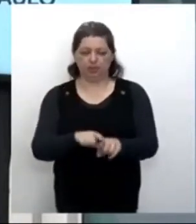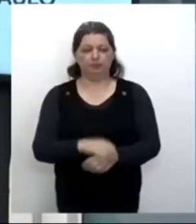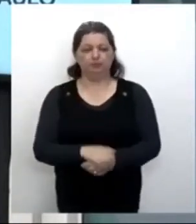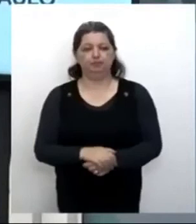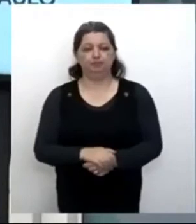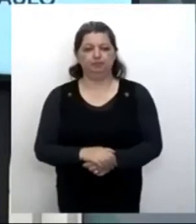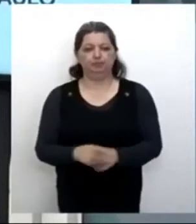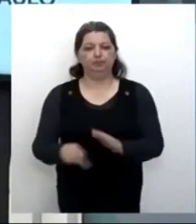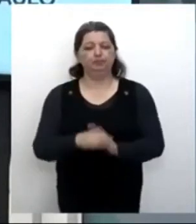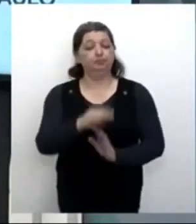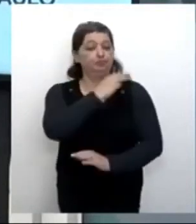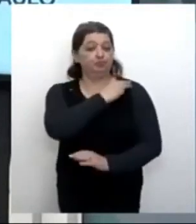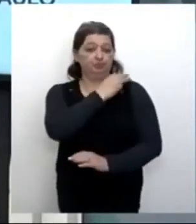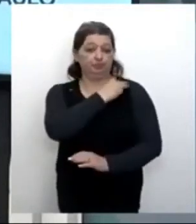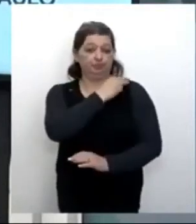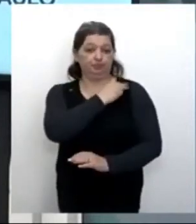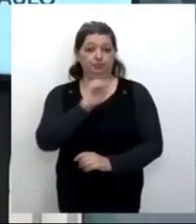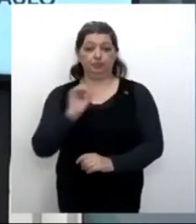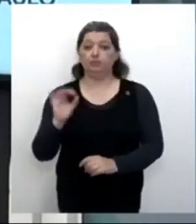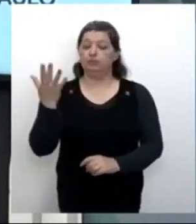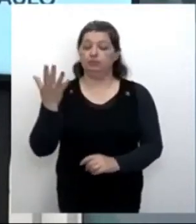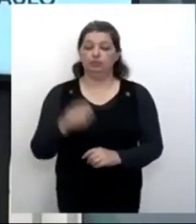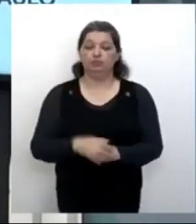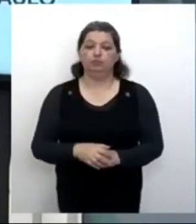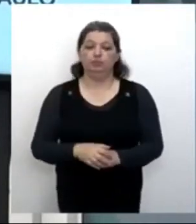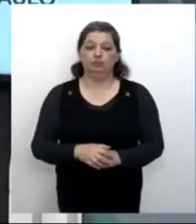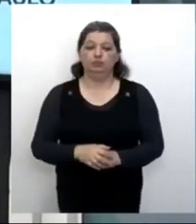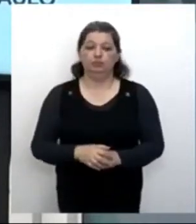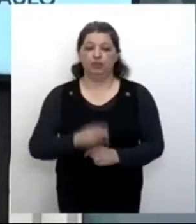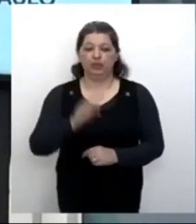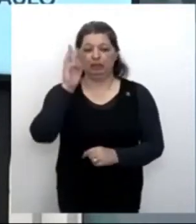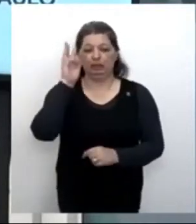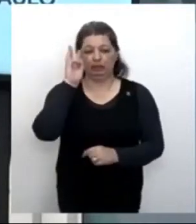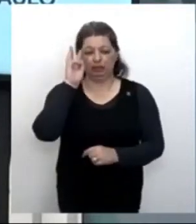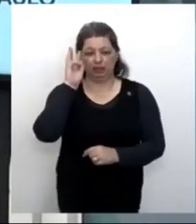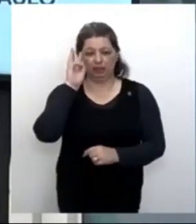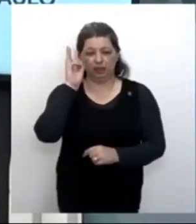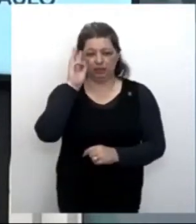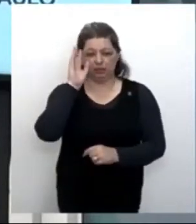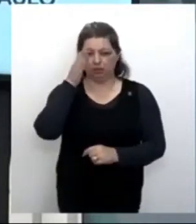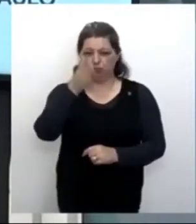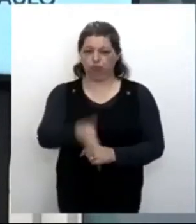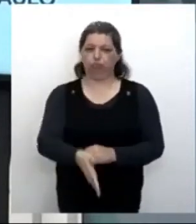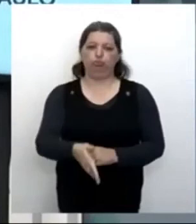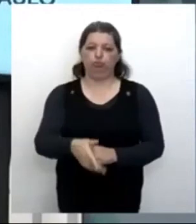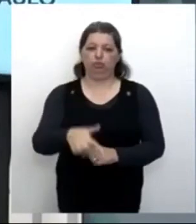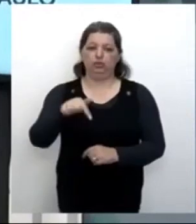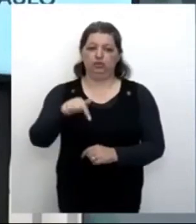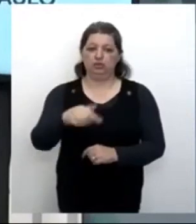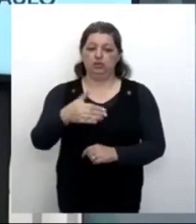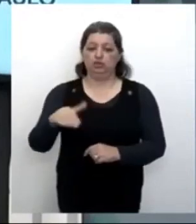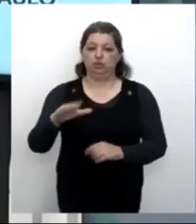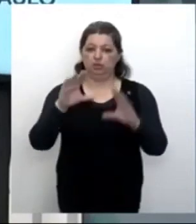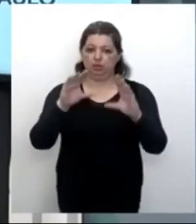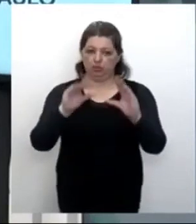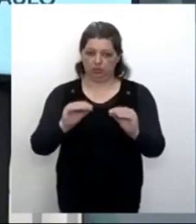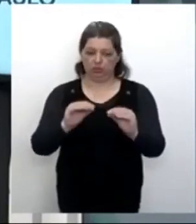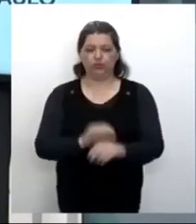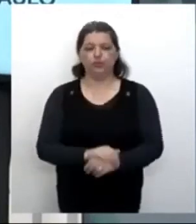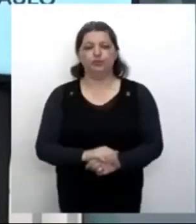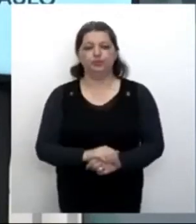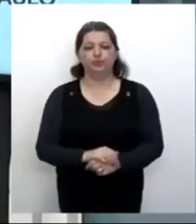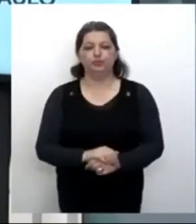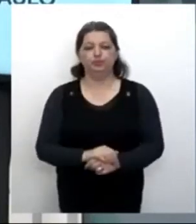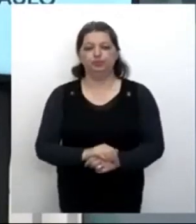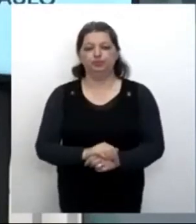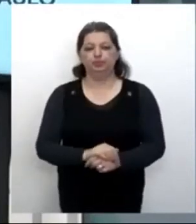da terceira série, que acontece todas as terças-feiras, às 7h30 da noite, nossa